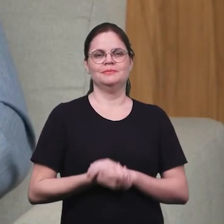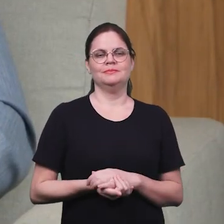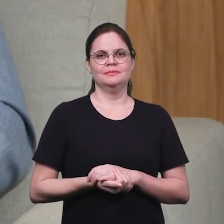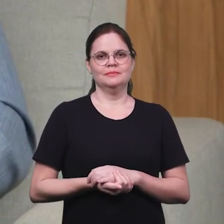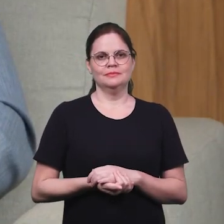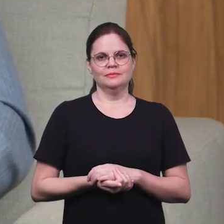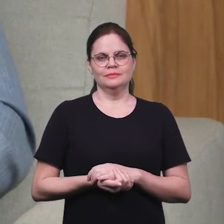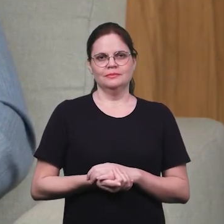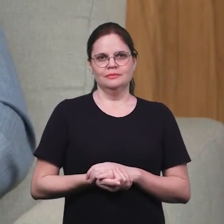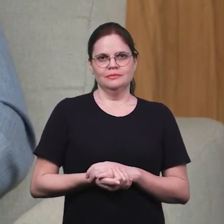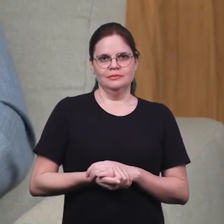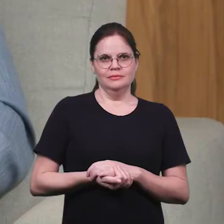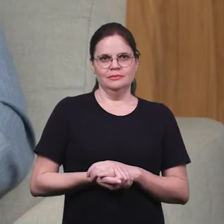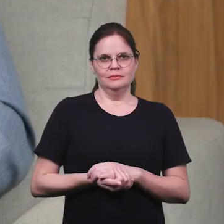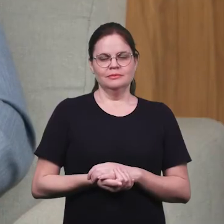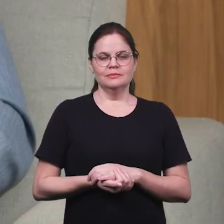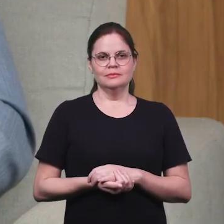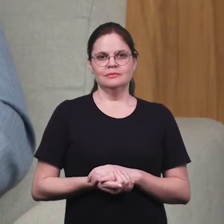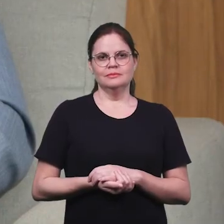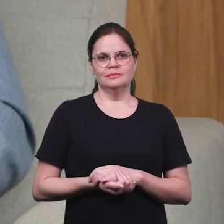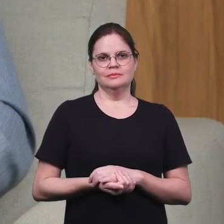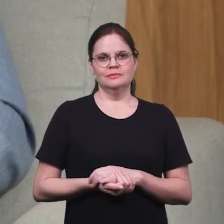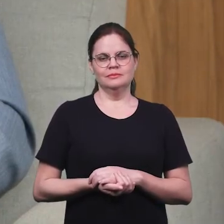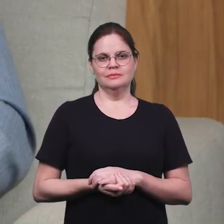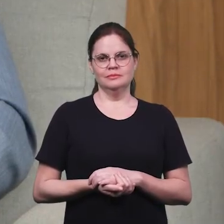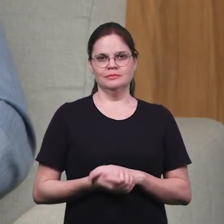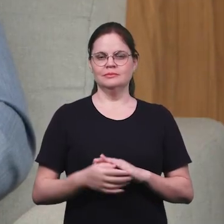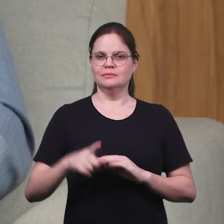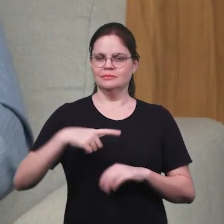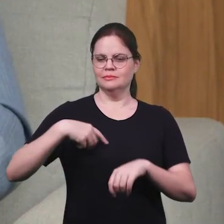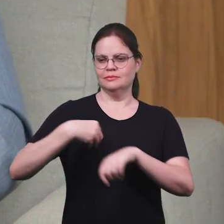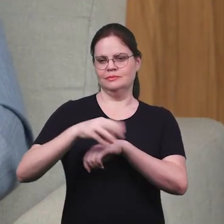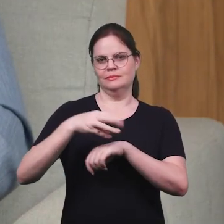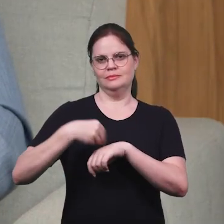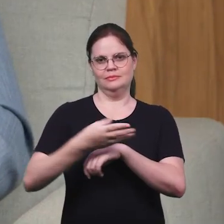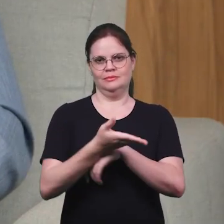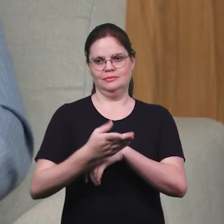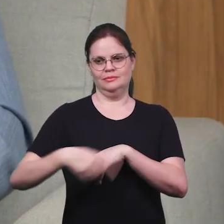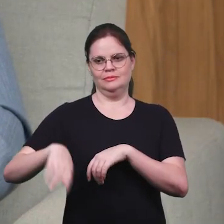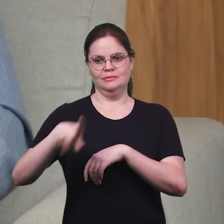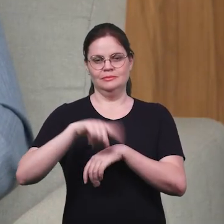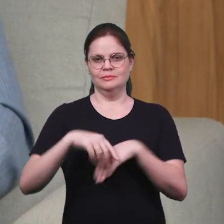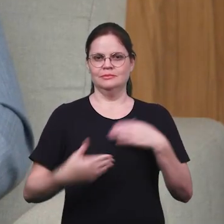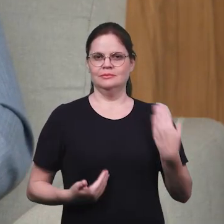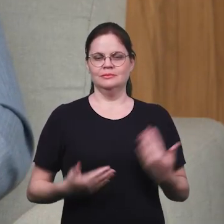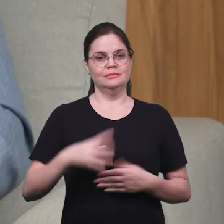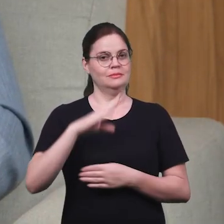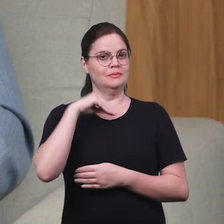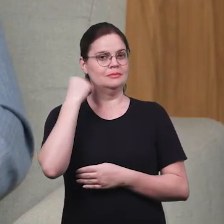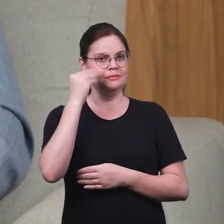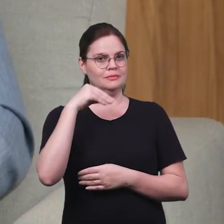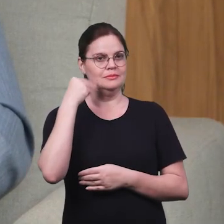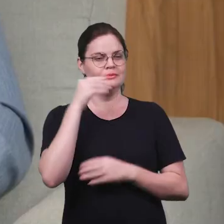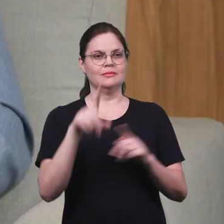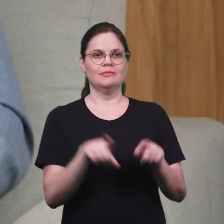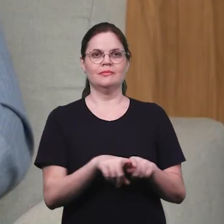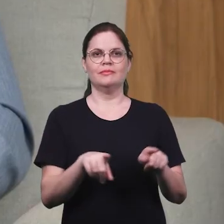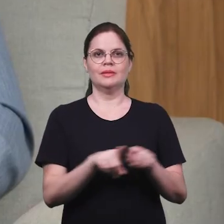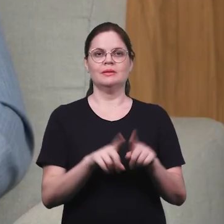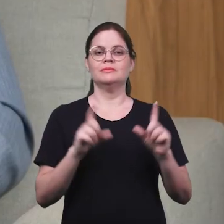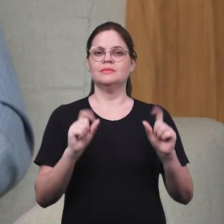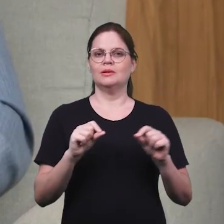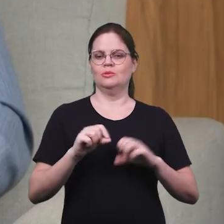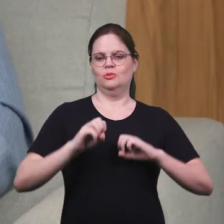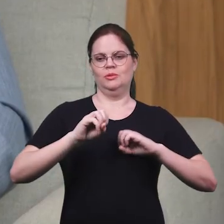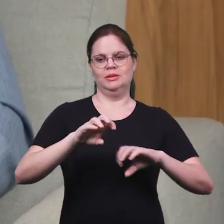Silvano e Ricardo Diniz, quando compartilhamos com os nossos irmãos as experiências e